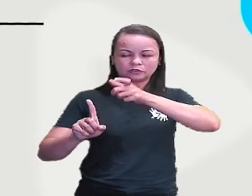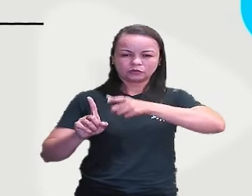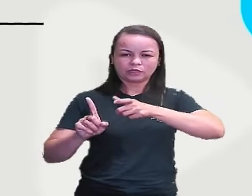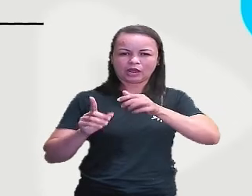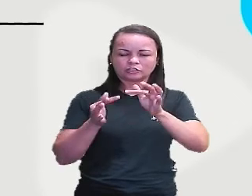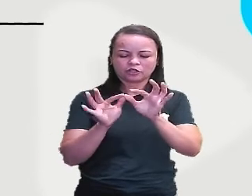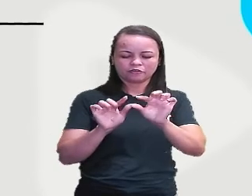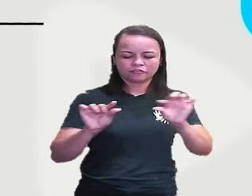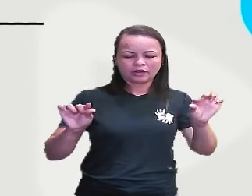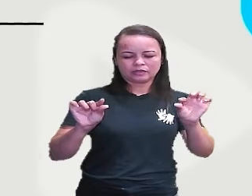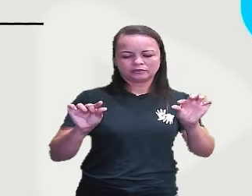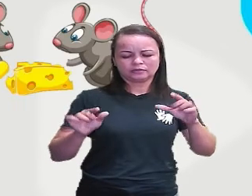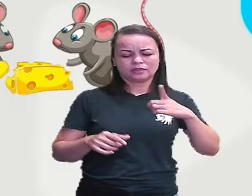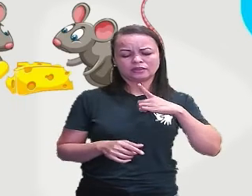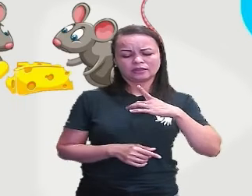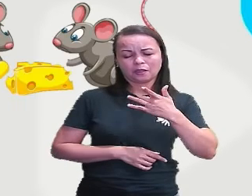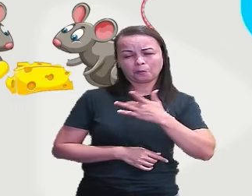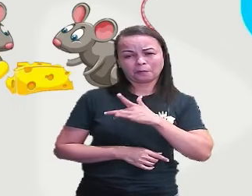da cidade.